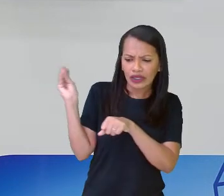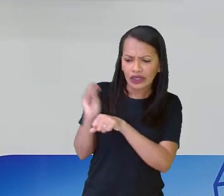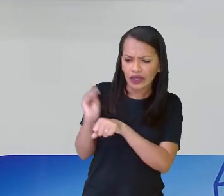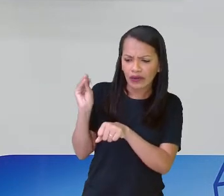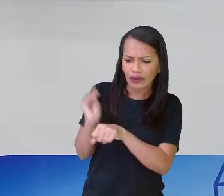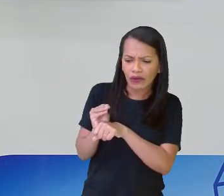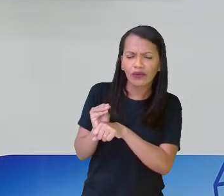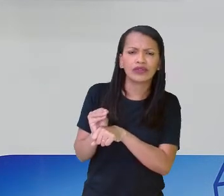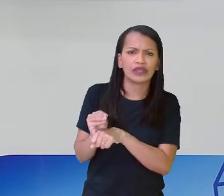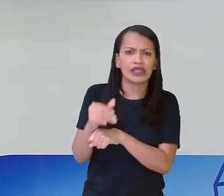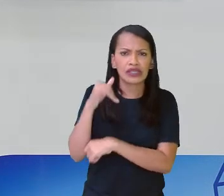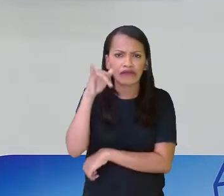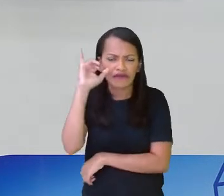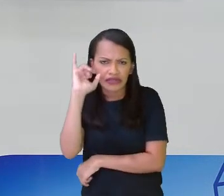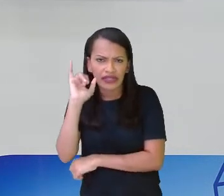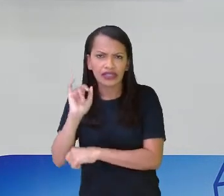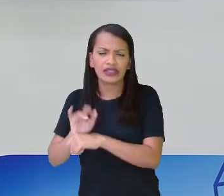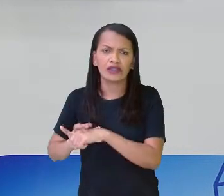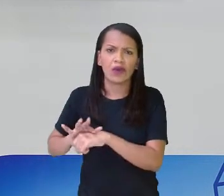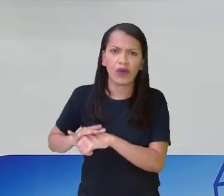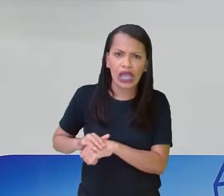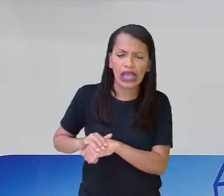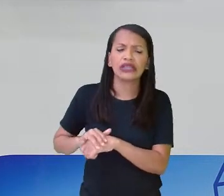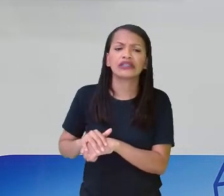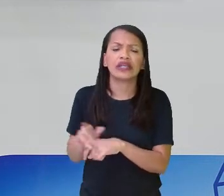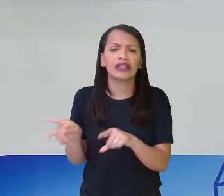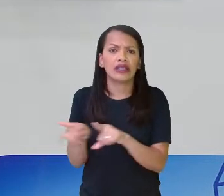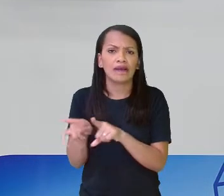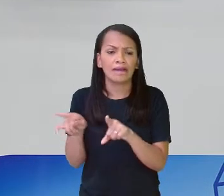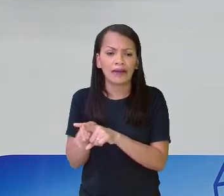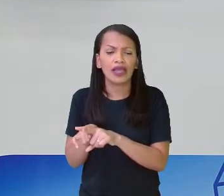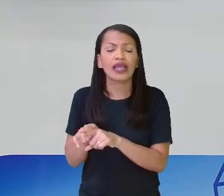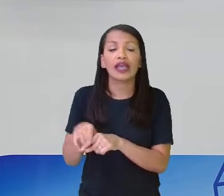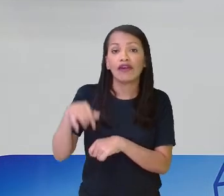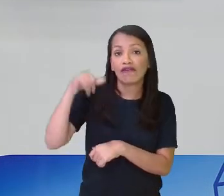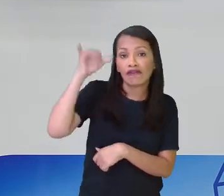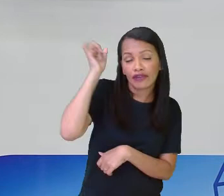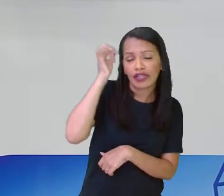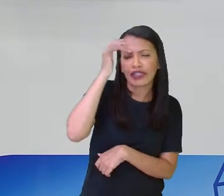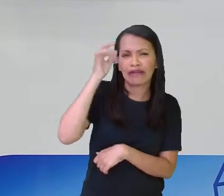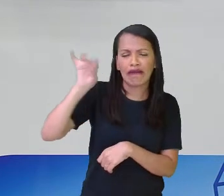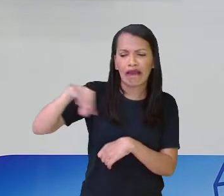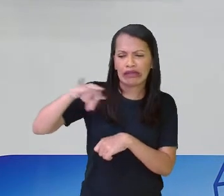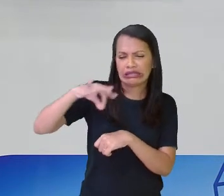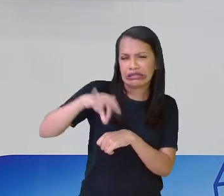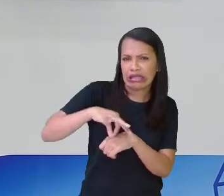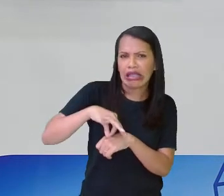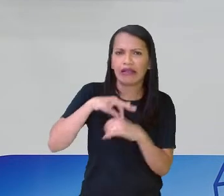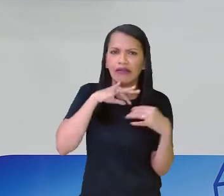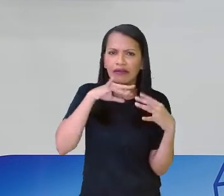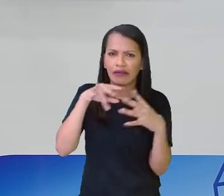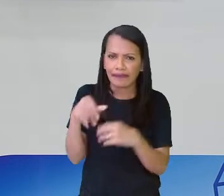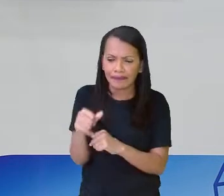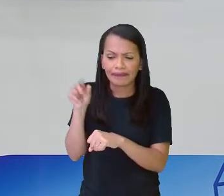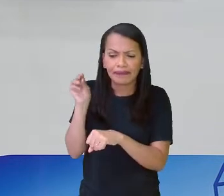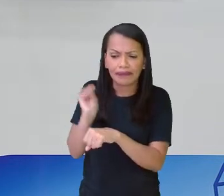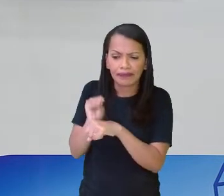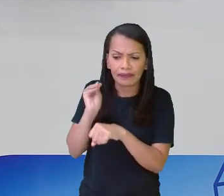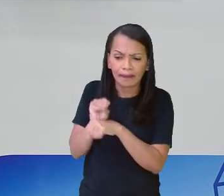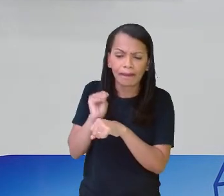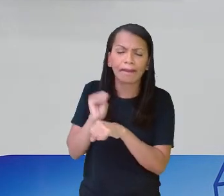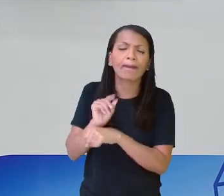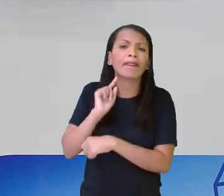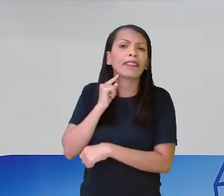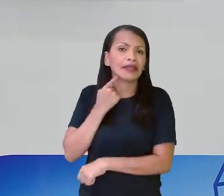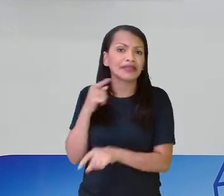dispersão de doenças e evitar a presença de animais. Ou seja, quando a gente tem aquelas medidas preventivas para cuidar do lixo, tratar direitinho, a gente